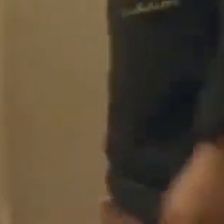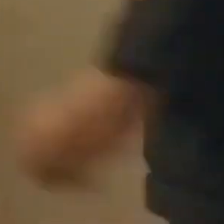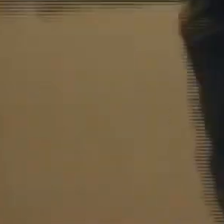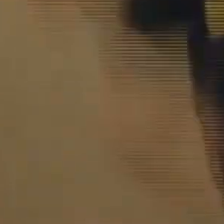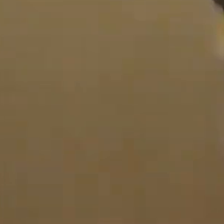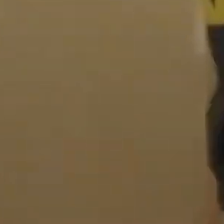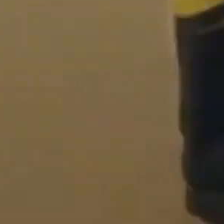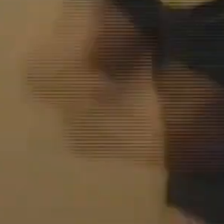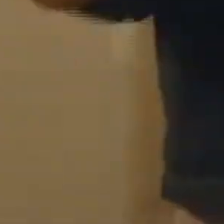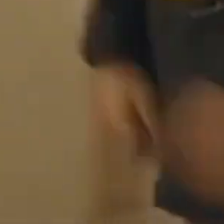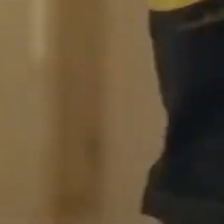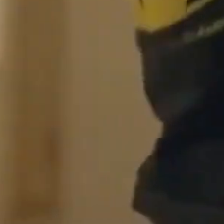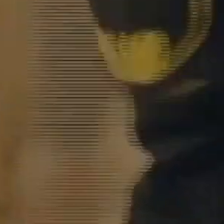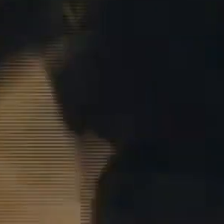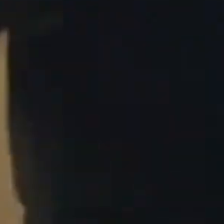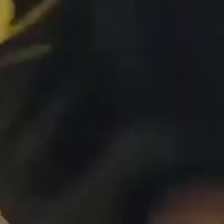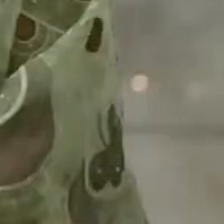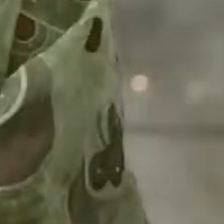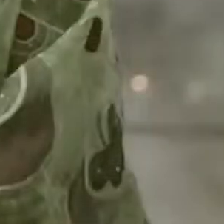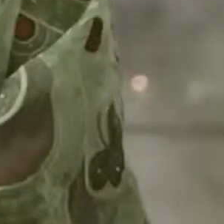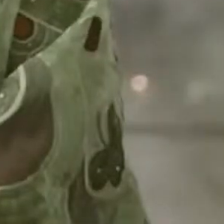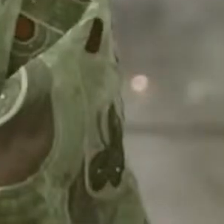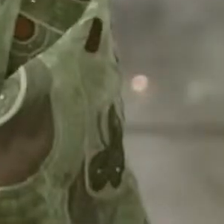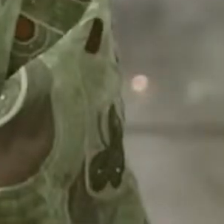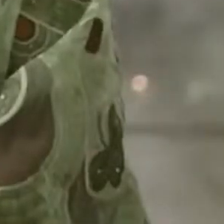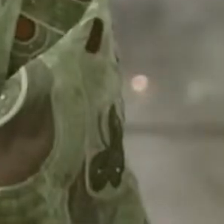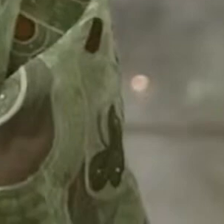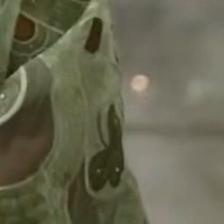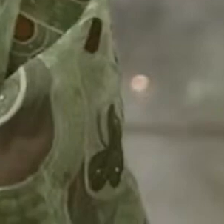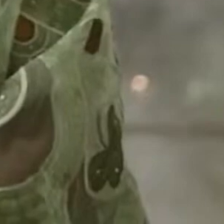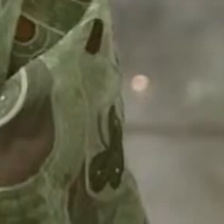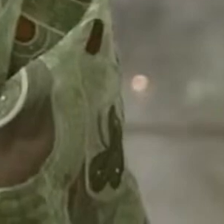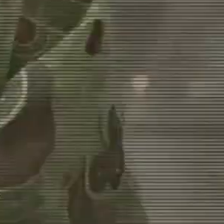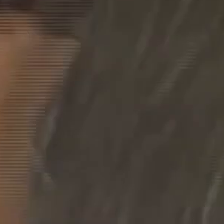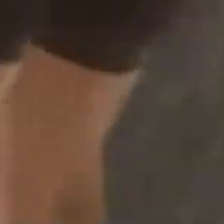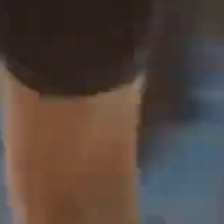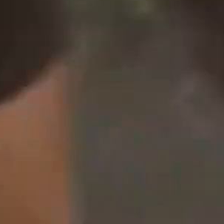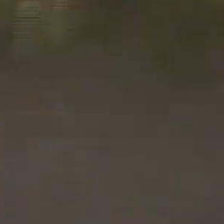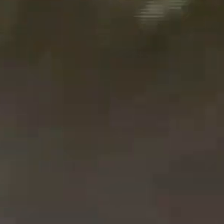Me siento mejor, sí, gracias. If you do not listen to children, you lose out.